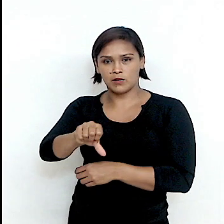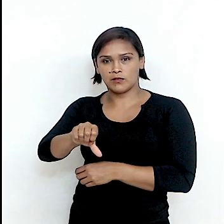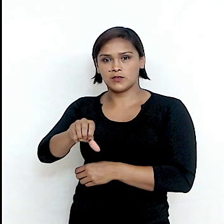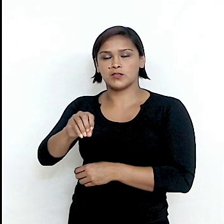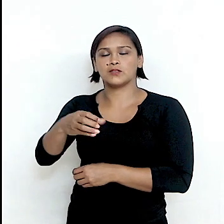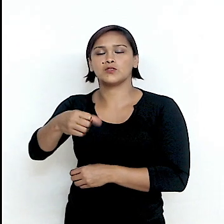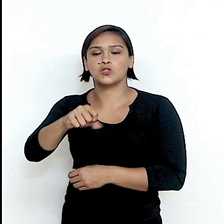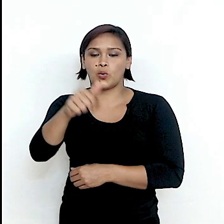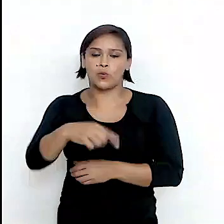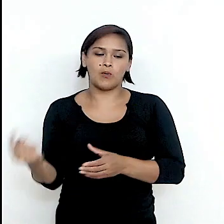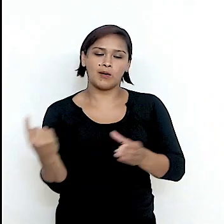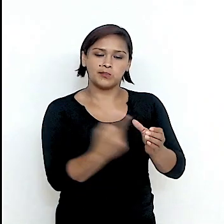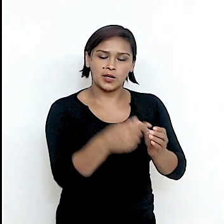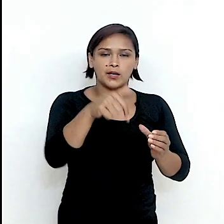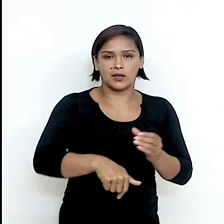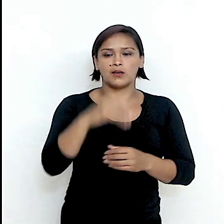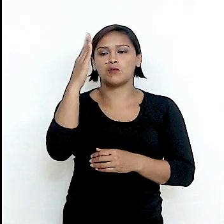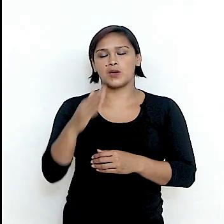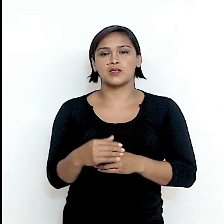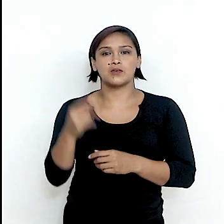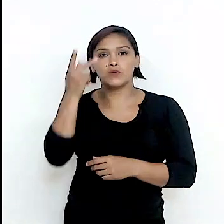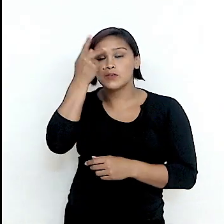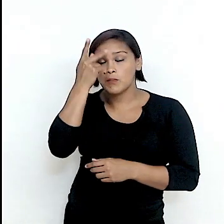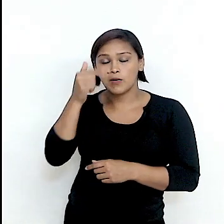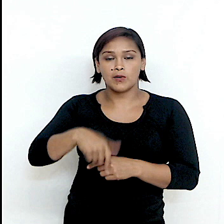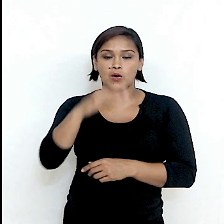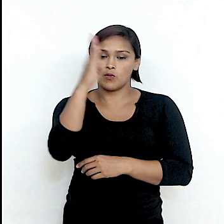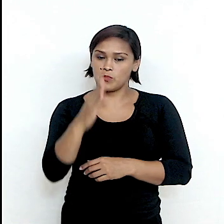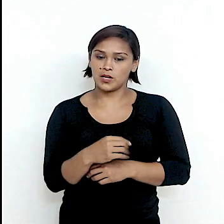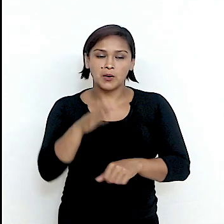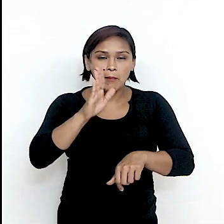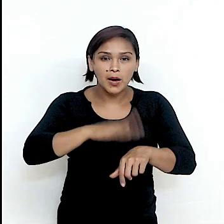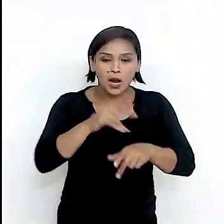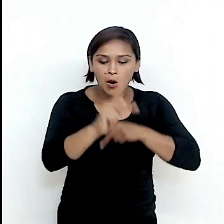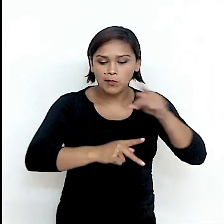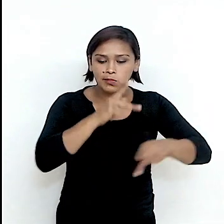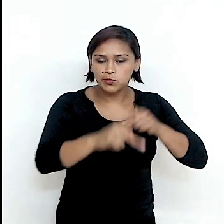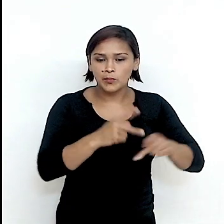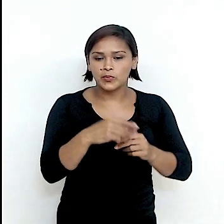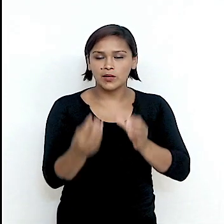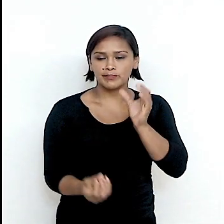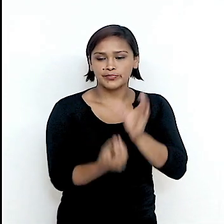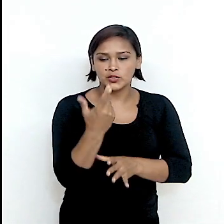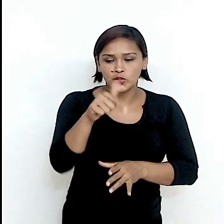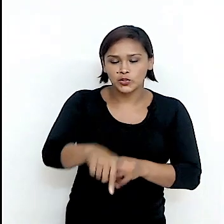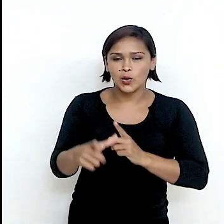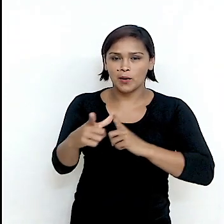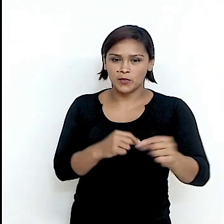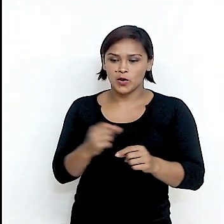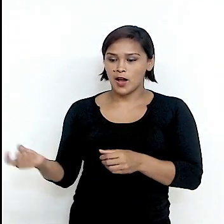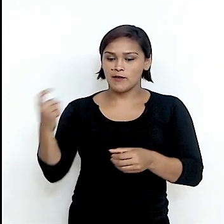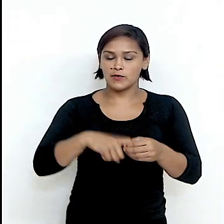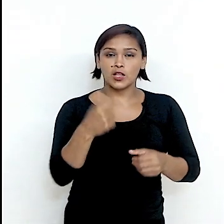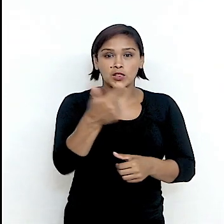a chegada do navio kassato na arena porta diferentes e o Brasil abriga hoje a maior população de origem japonesa fora do Brasil são mais